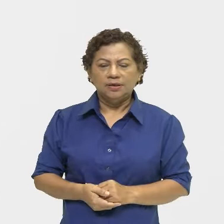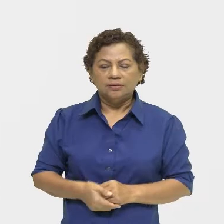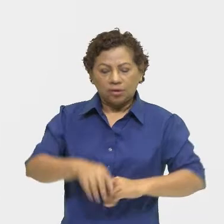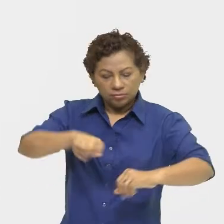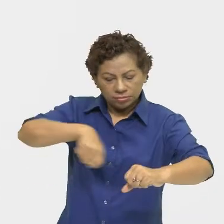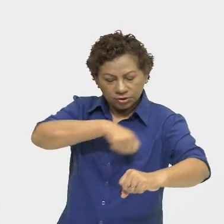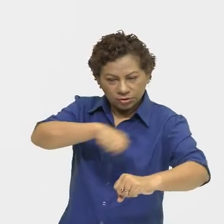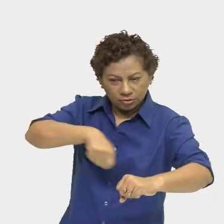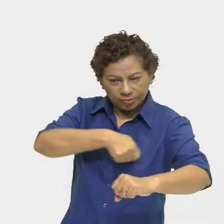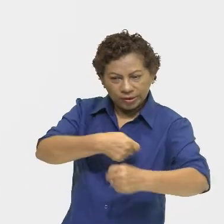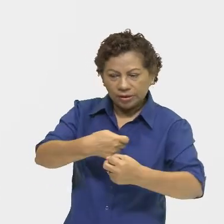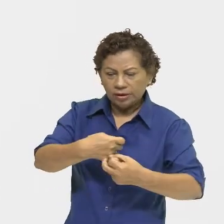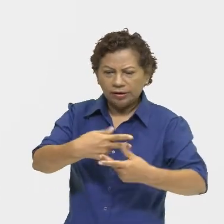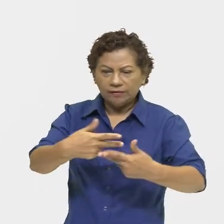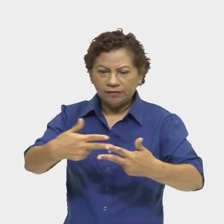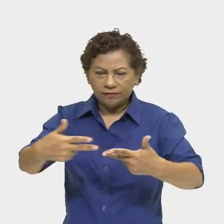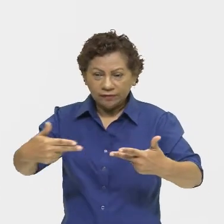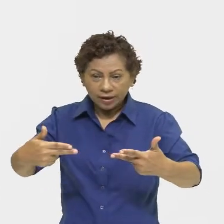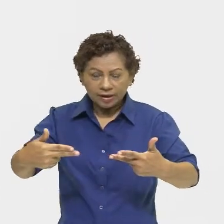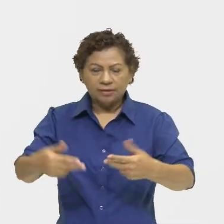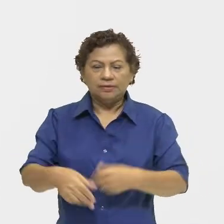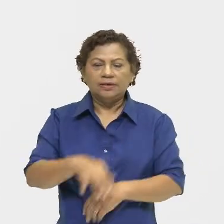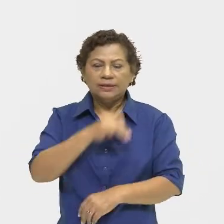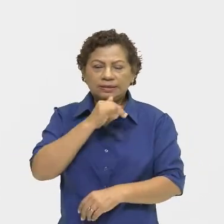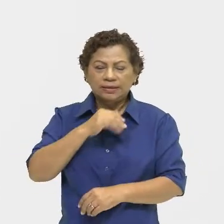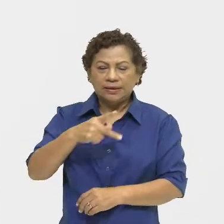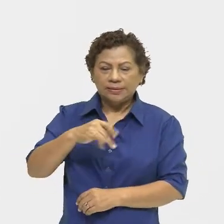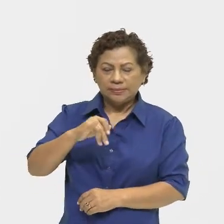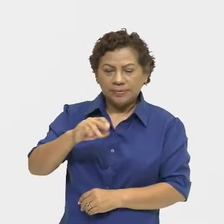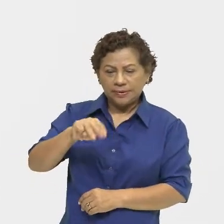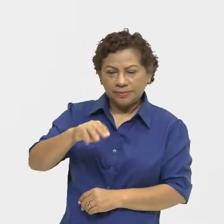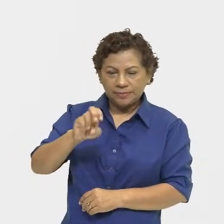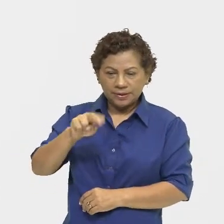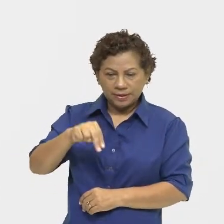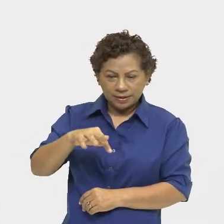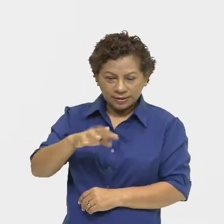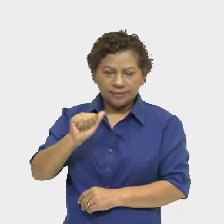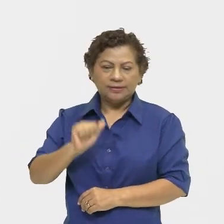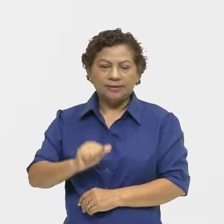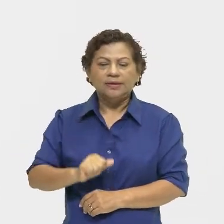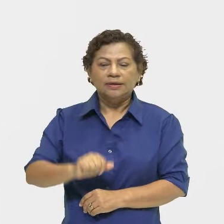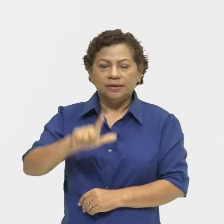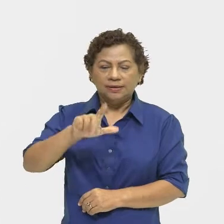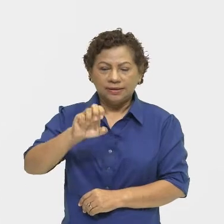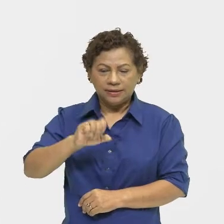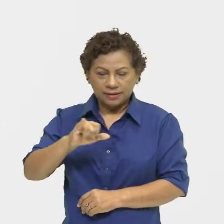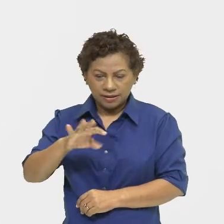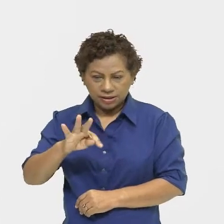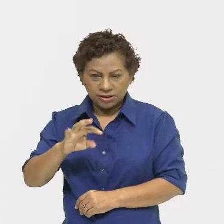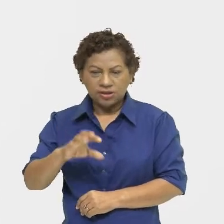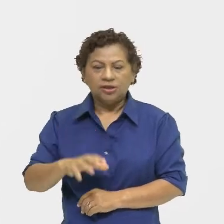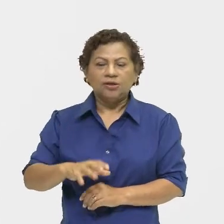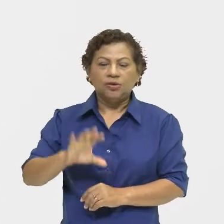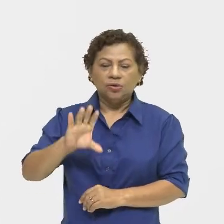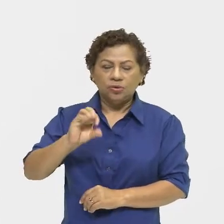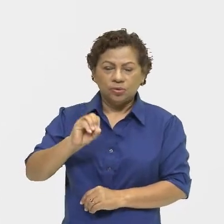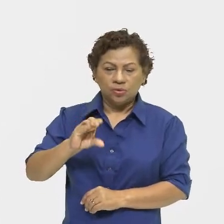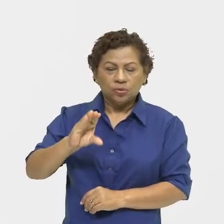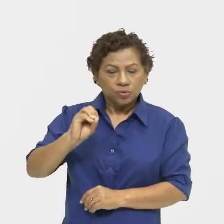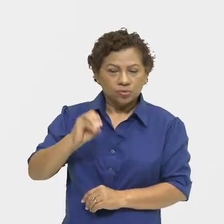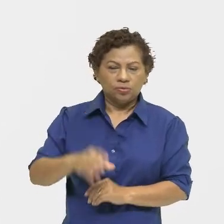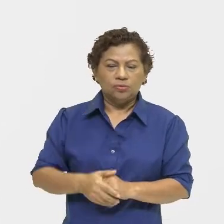também foram trazidos da África, como pimentas, leite de coco e azeite de